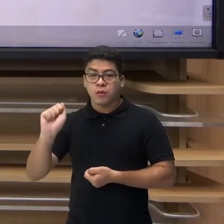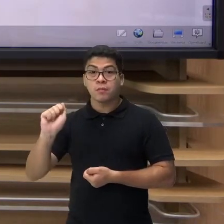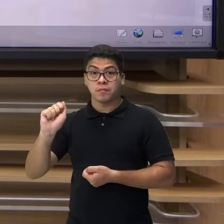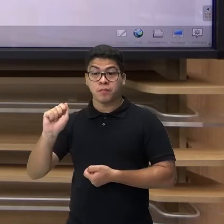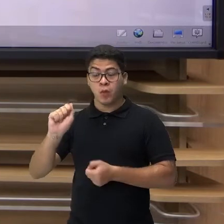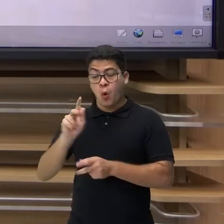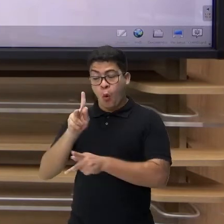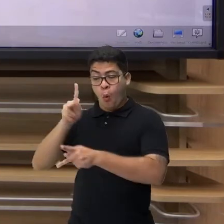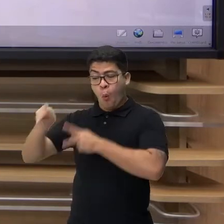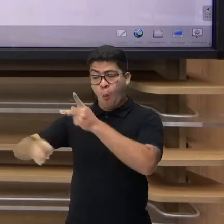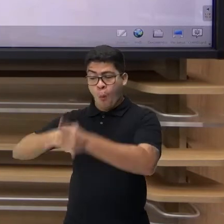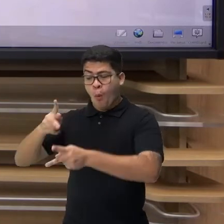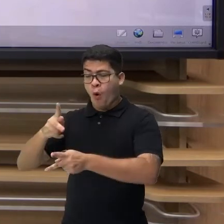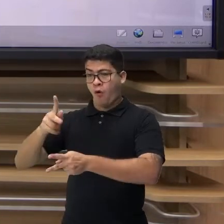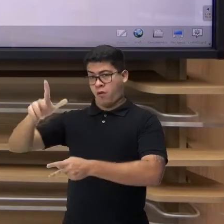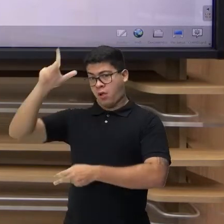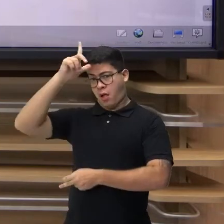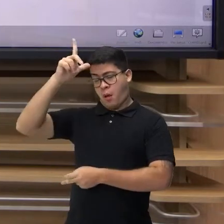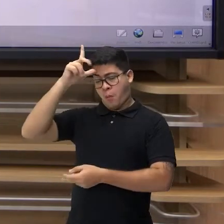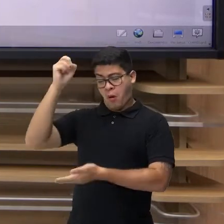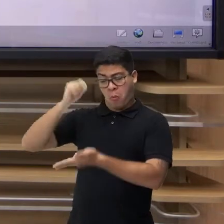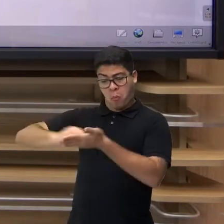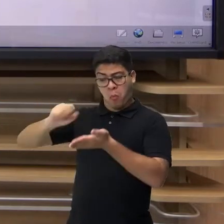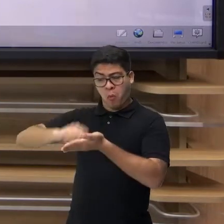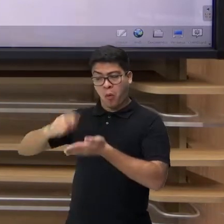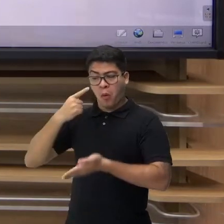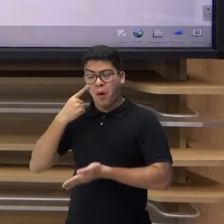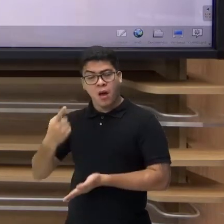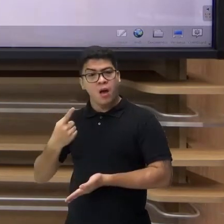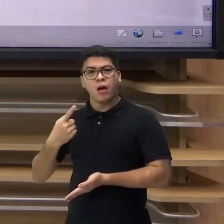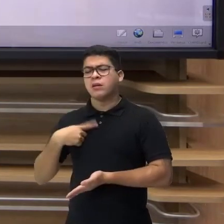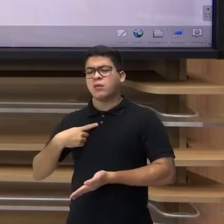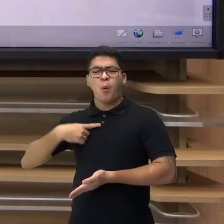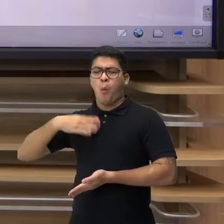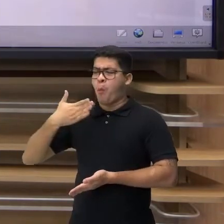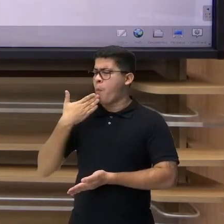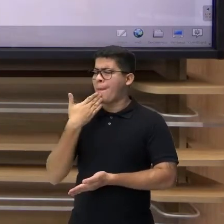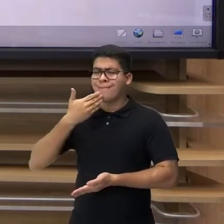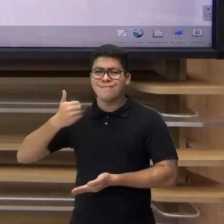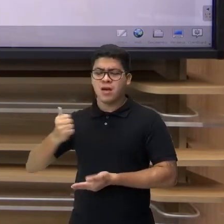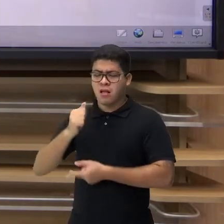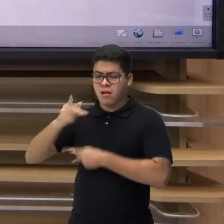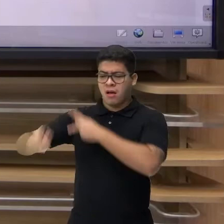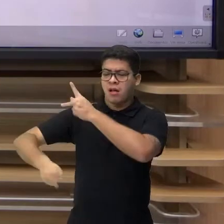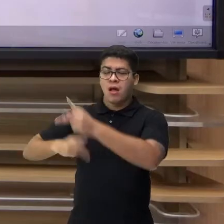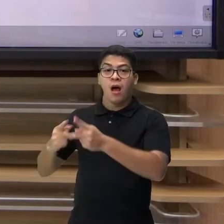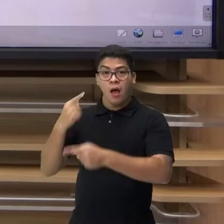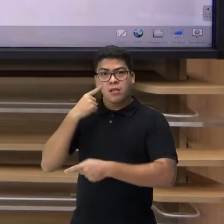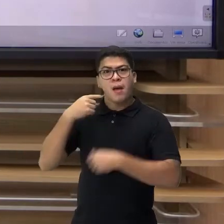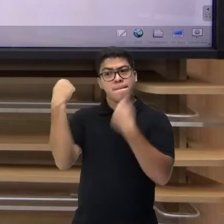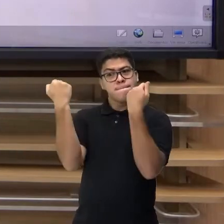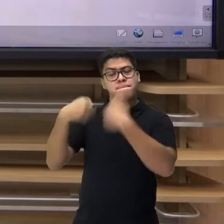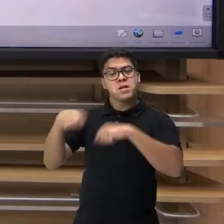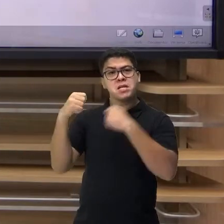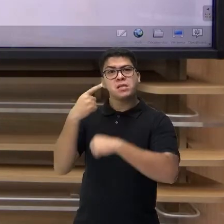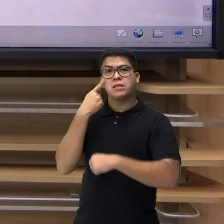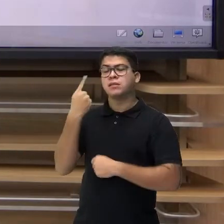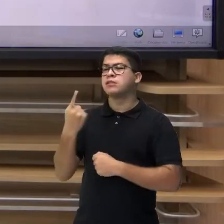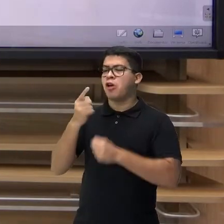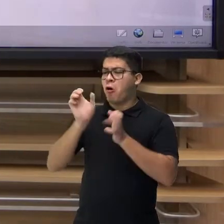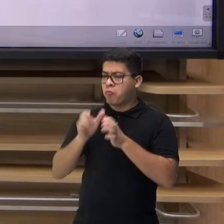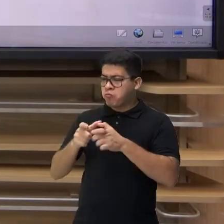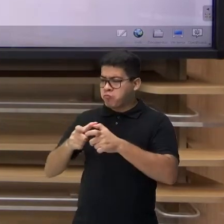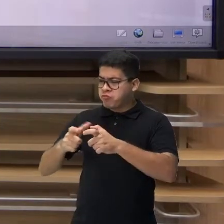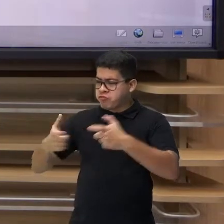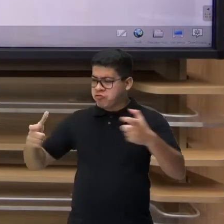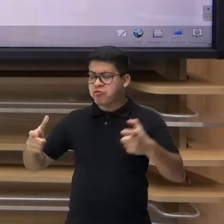maravilhoso. O povo alemão, na verdade, é o melhor de todos e a gente precisa de um espaço para